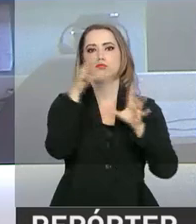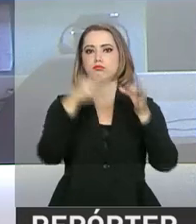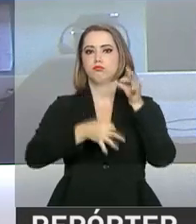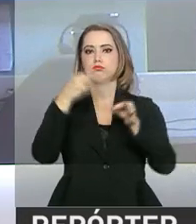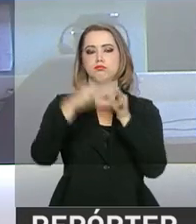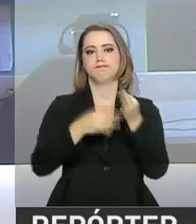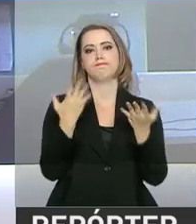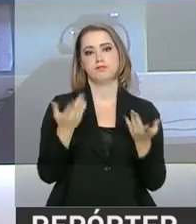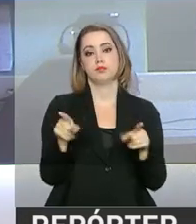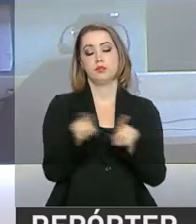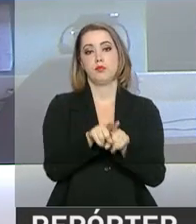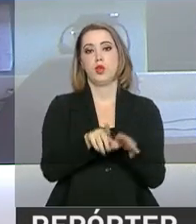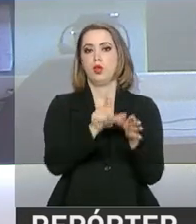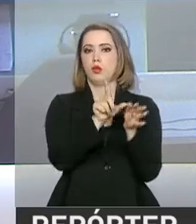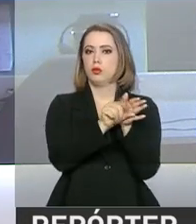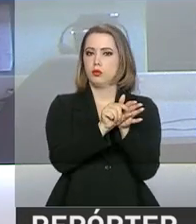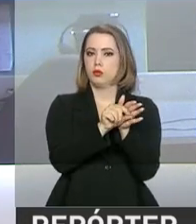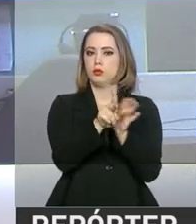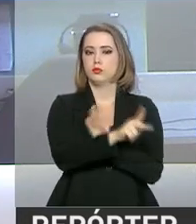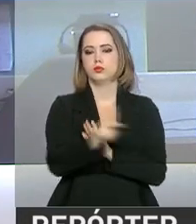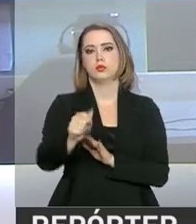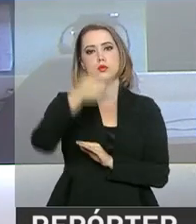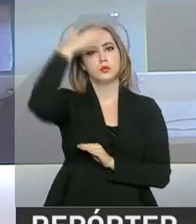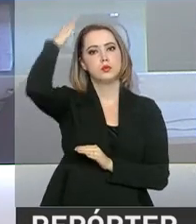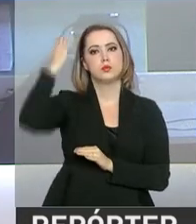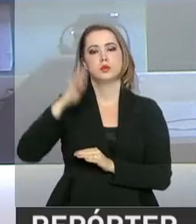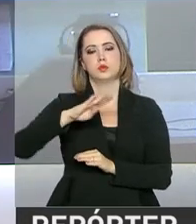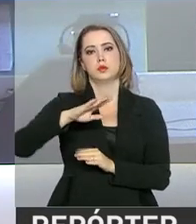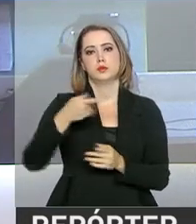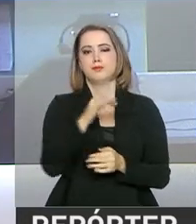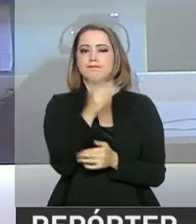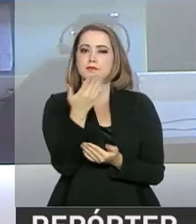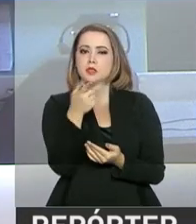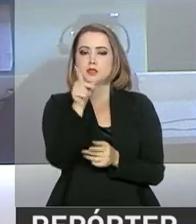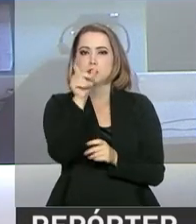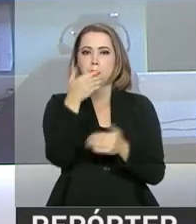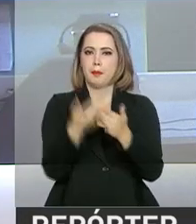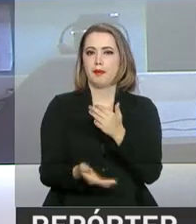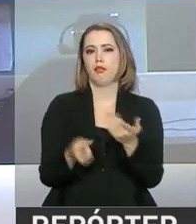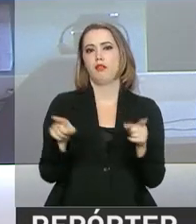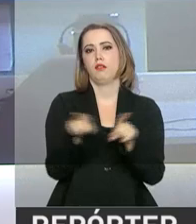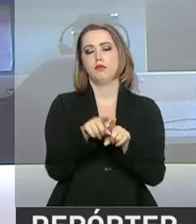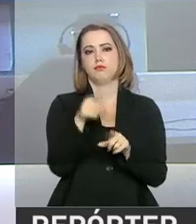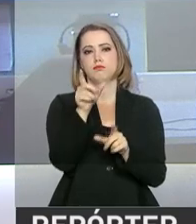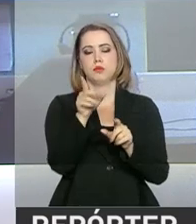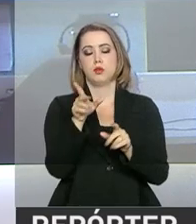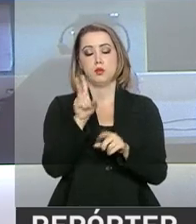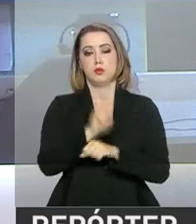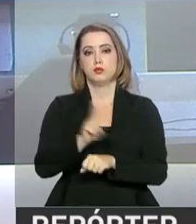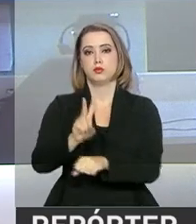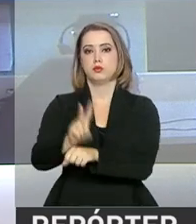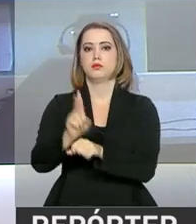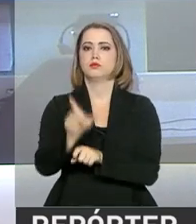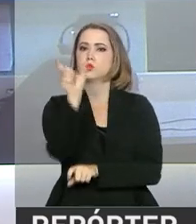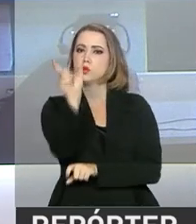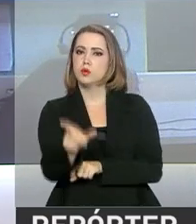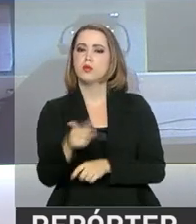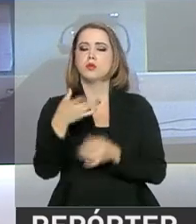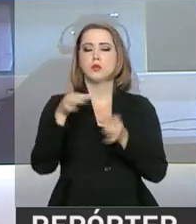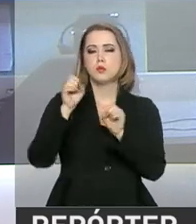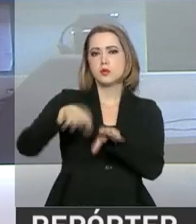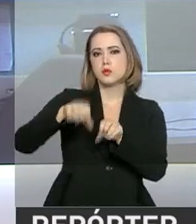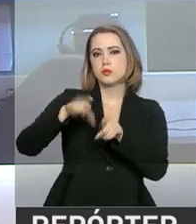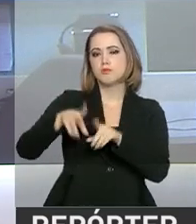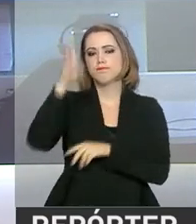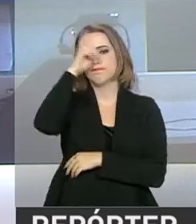presidente Temer disse ainda que o Brasil perde um defensor da democracia e ganha para sempre mais um personagem que deixa lições para